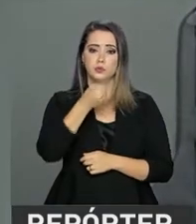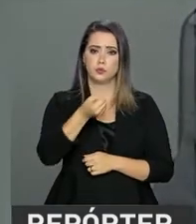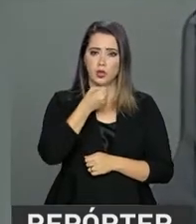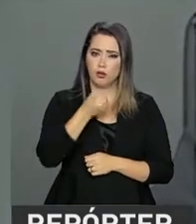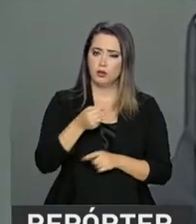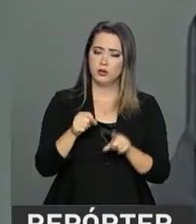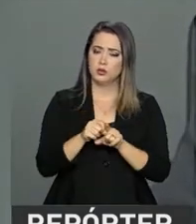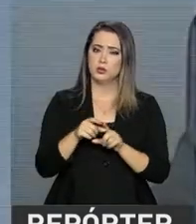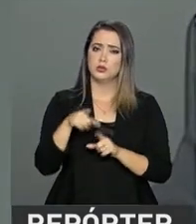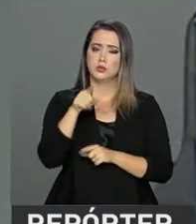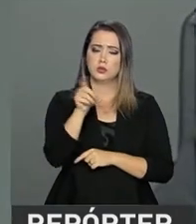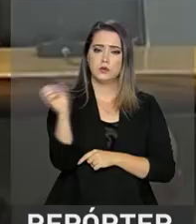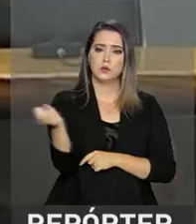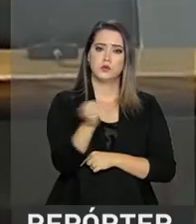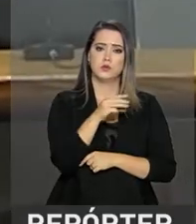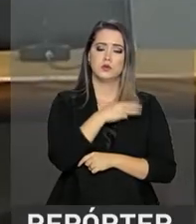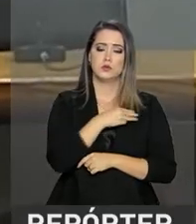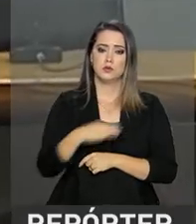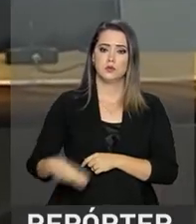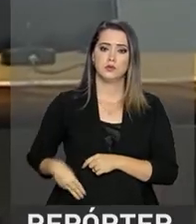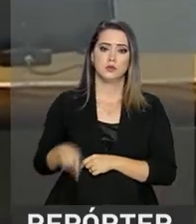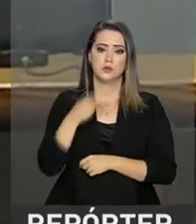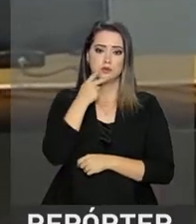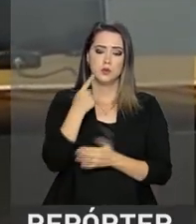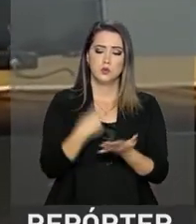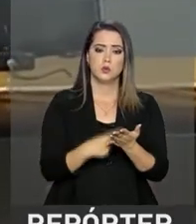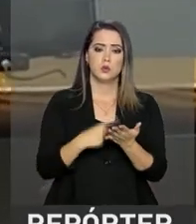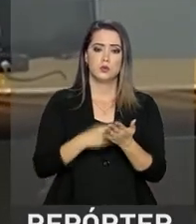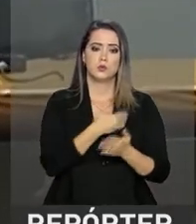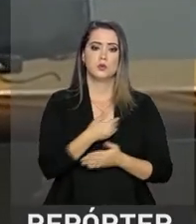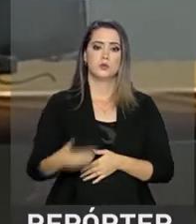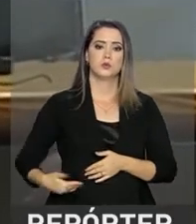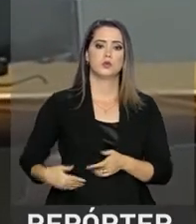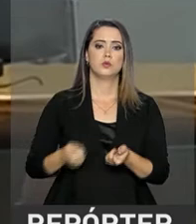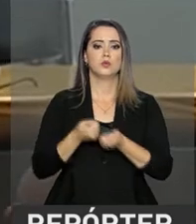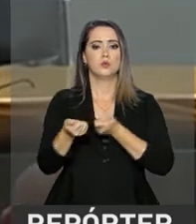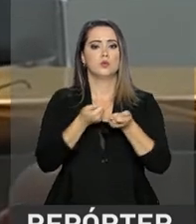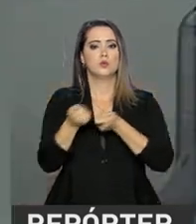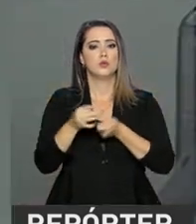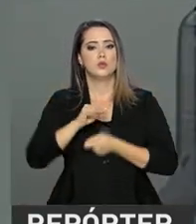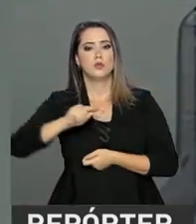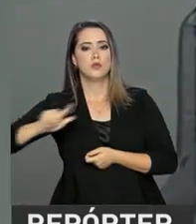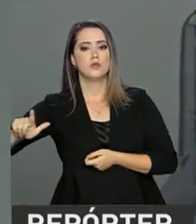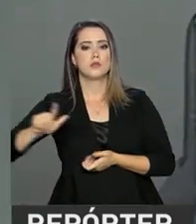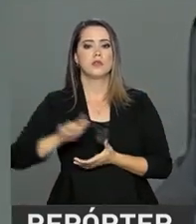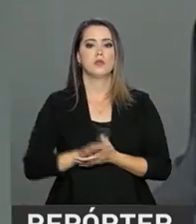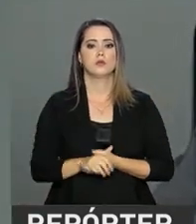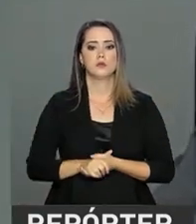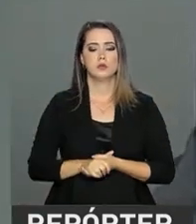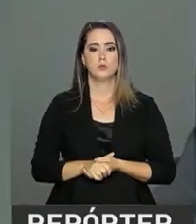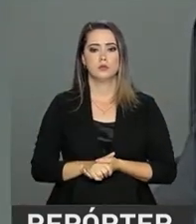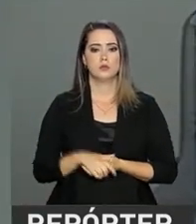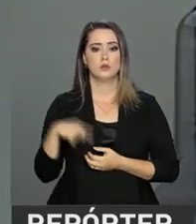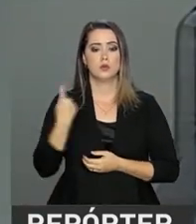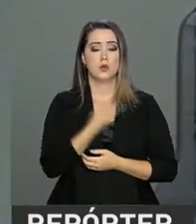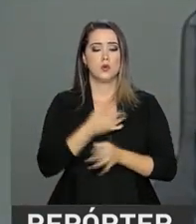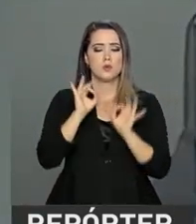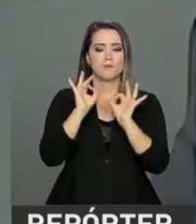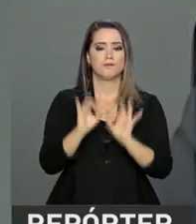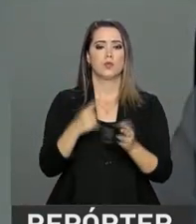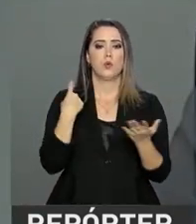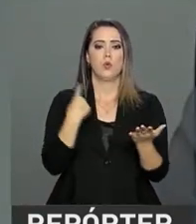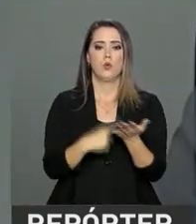um novo ministro da fazenda reiterou o compromisso do governo com equilíbrio fiscal é afirmar o nosso absoluto compromisso